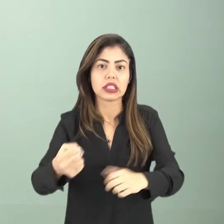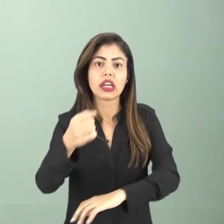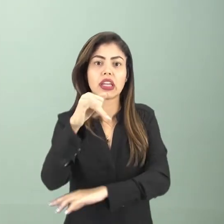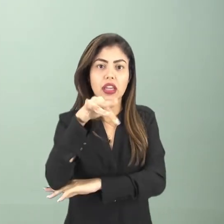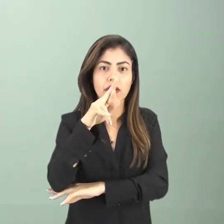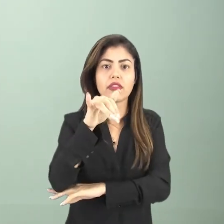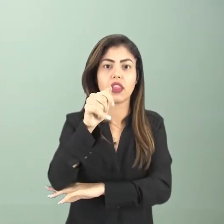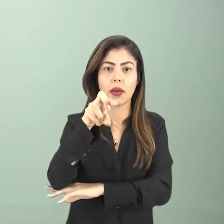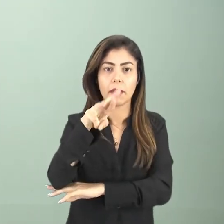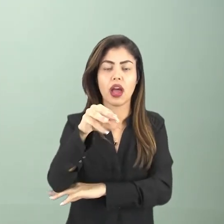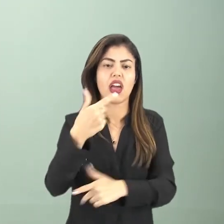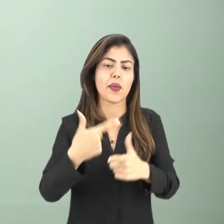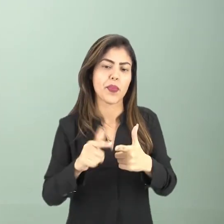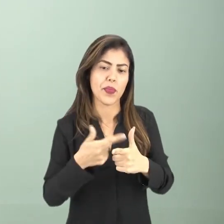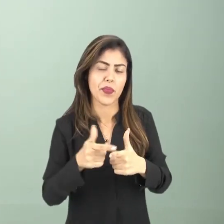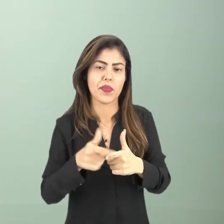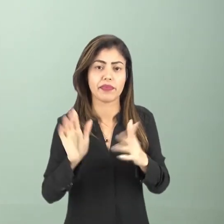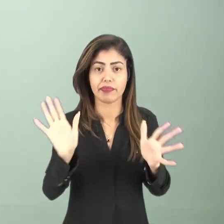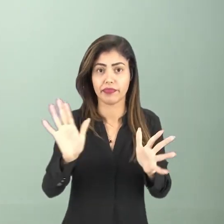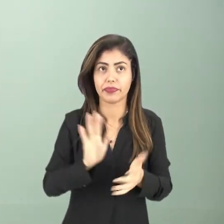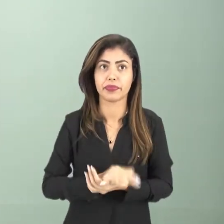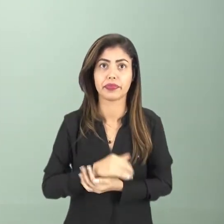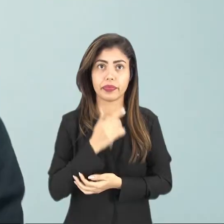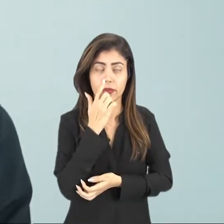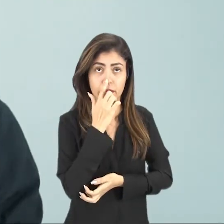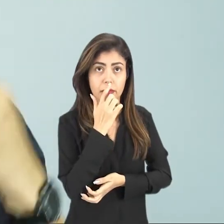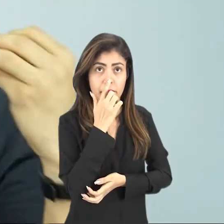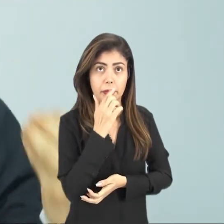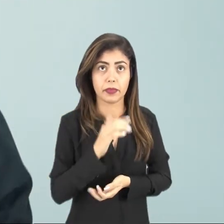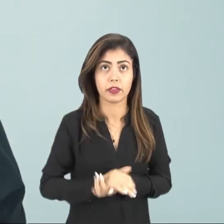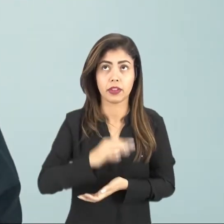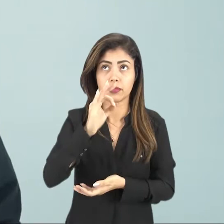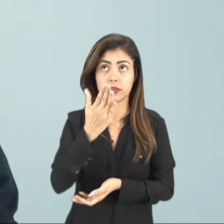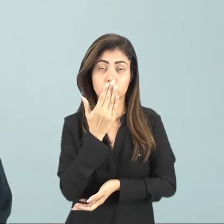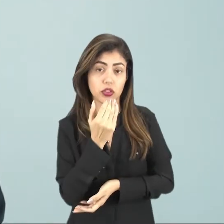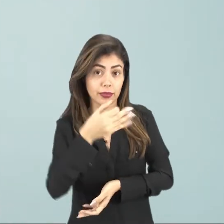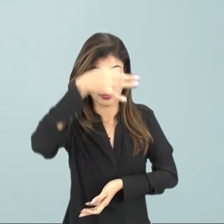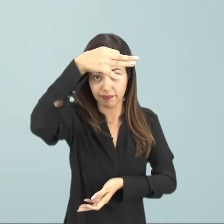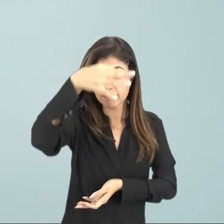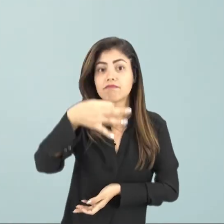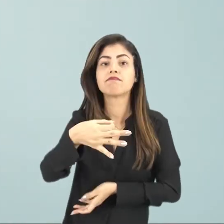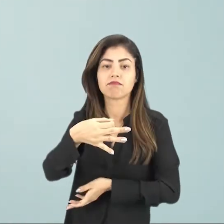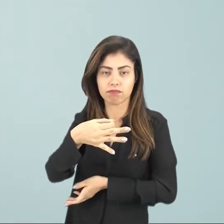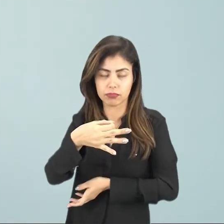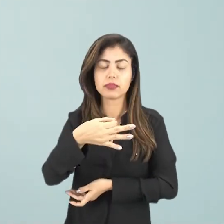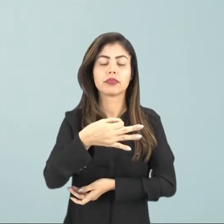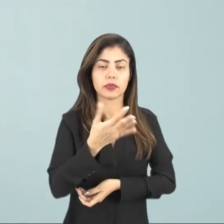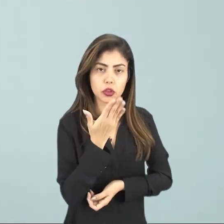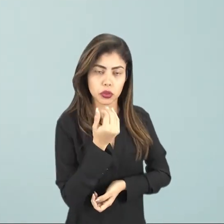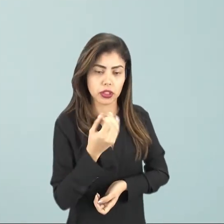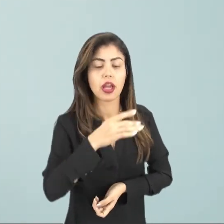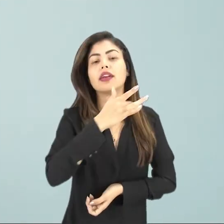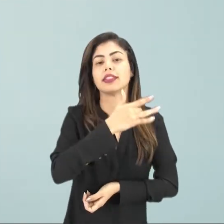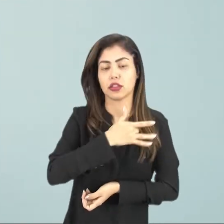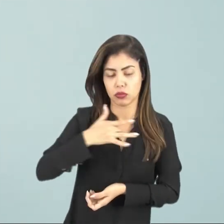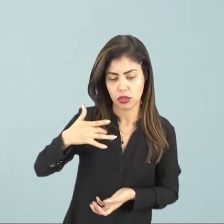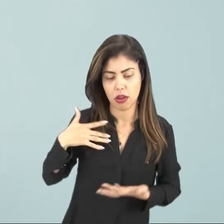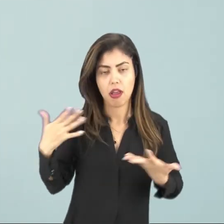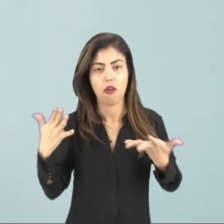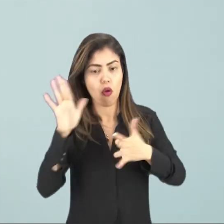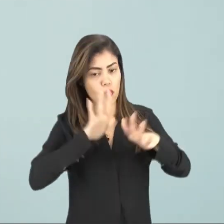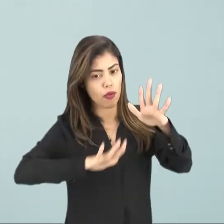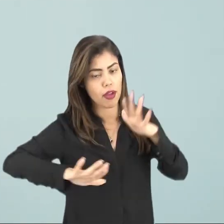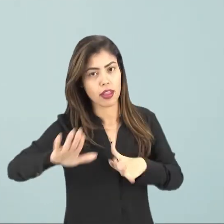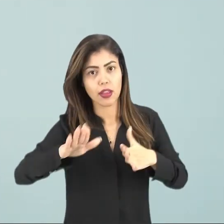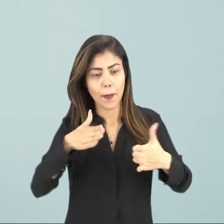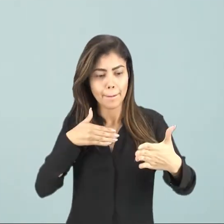pode ocasionar aí alguma perturbação, certo? Alimentar de forma correta, né, manter uma alimentação saudável, ter cuidado